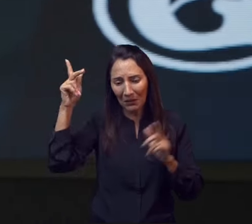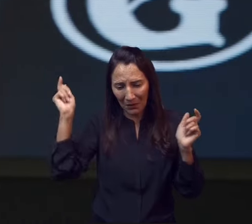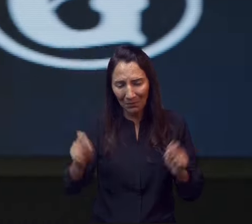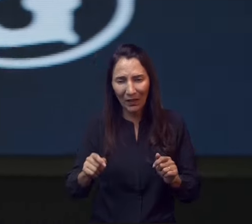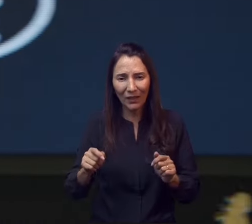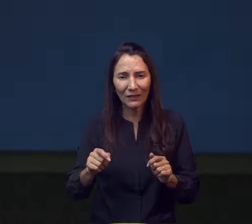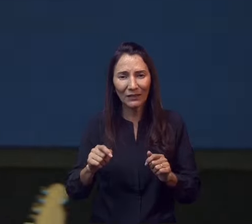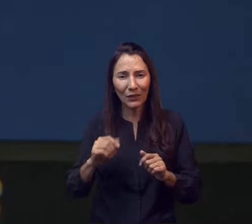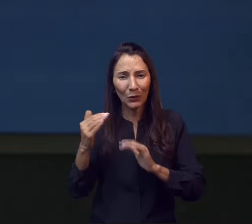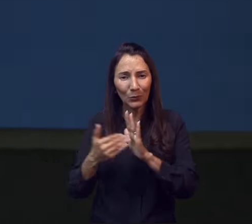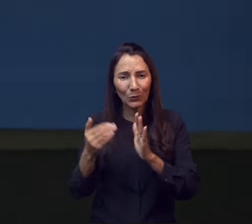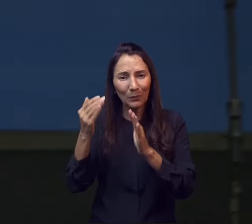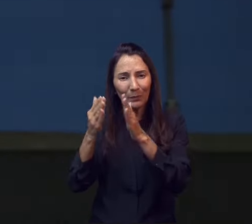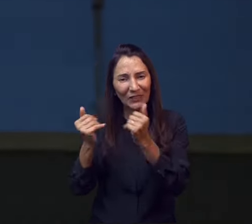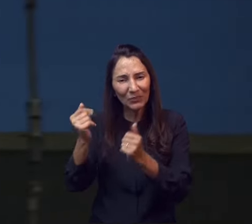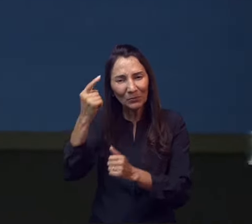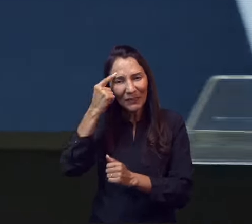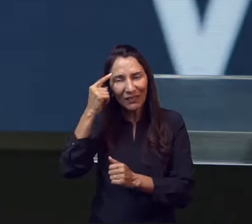pensamos